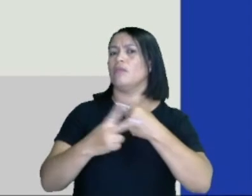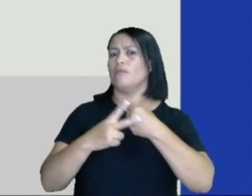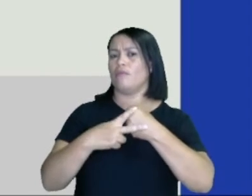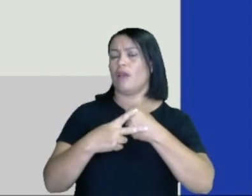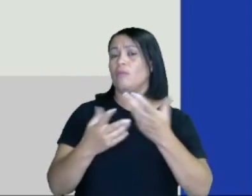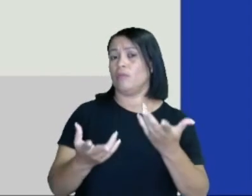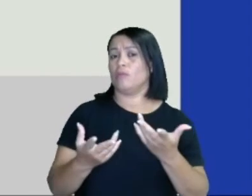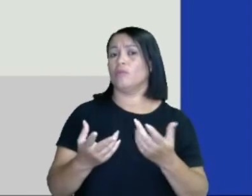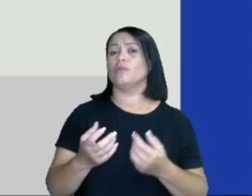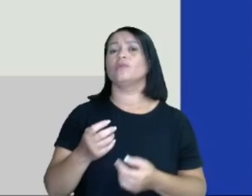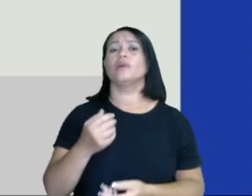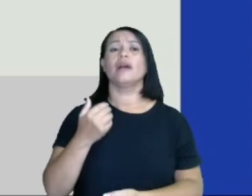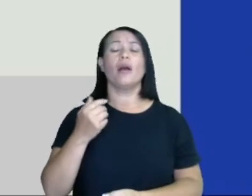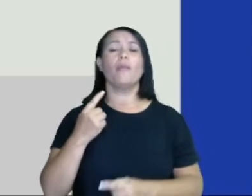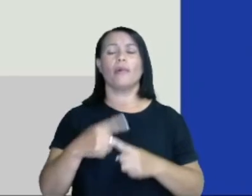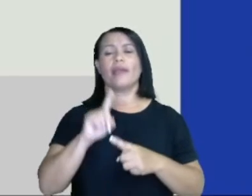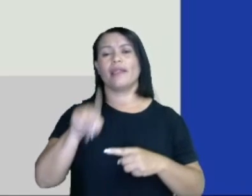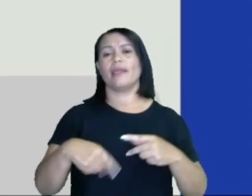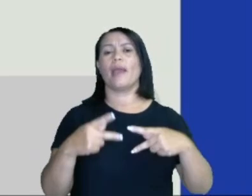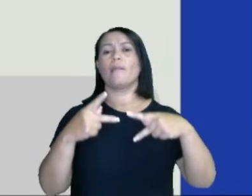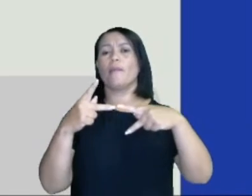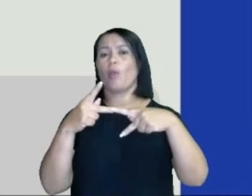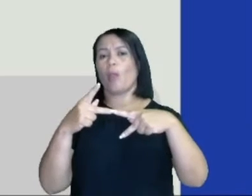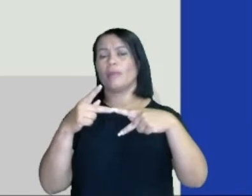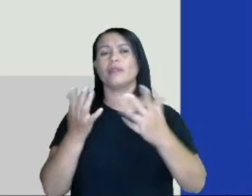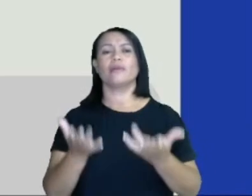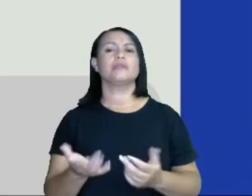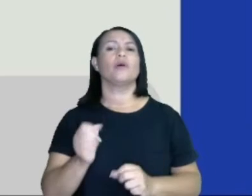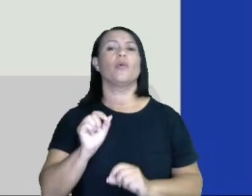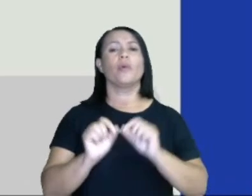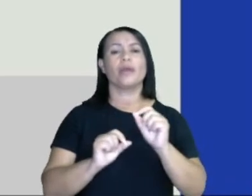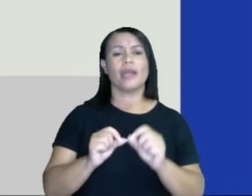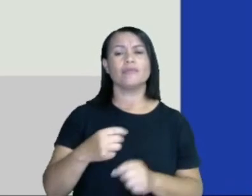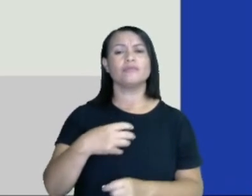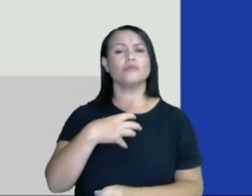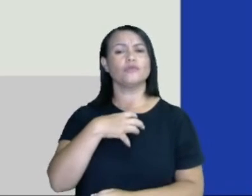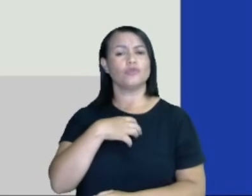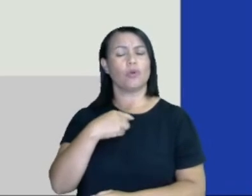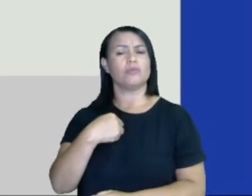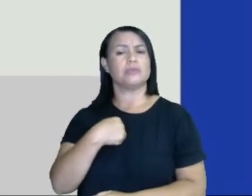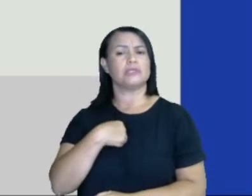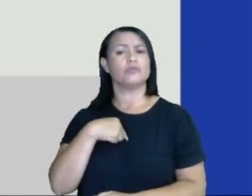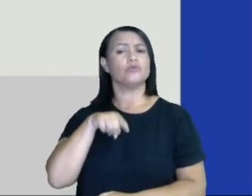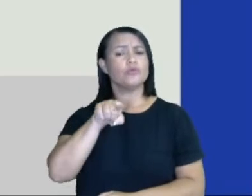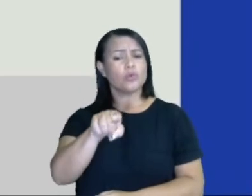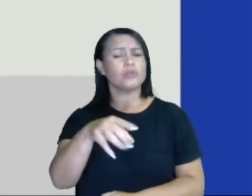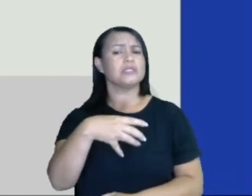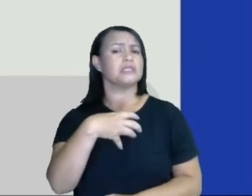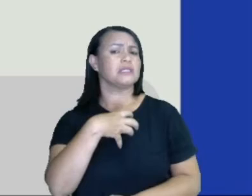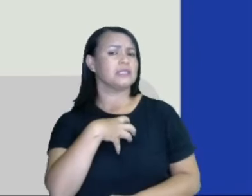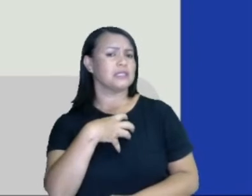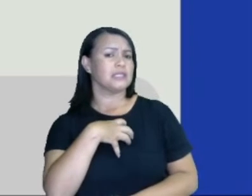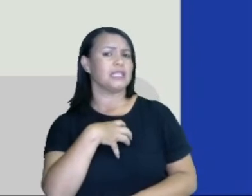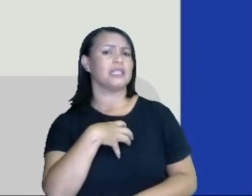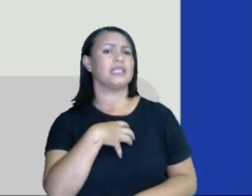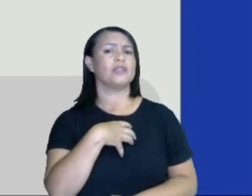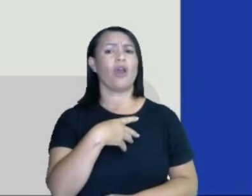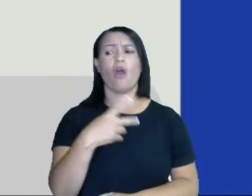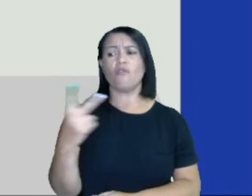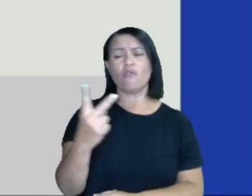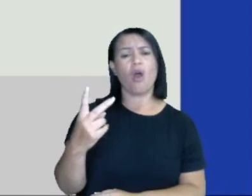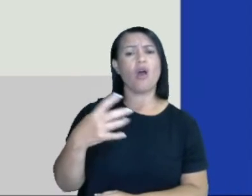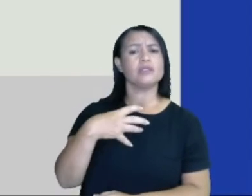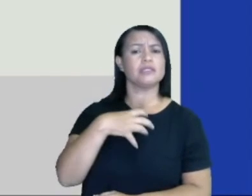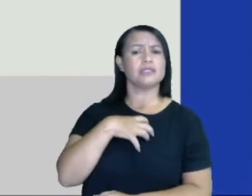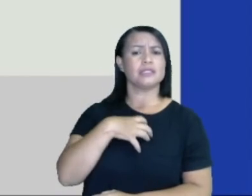Que é um verbo pronominal. Então, eu me siento, tu te sientes, vos